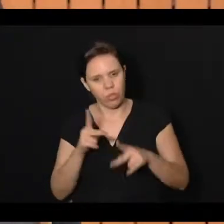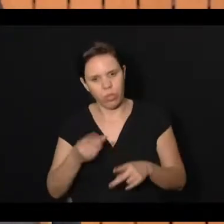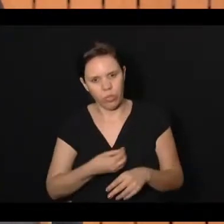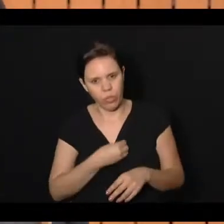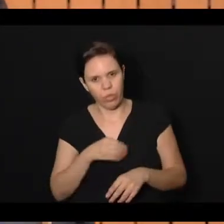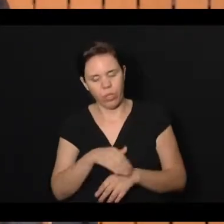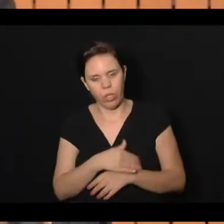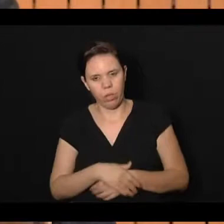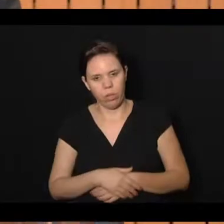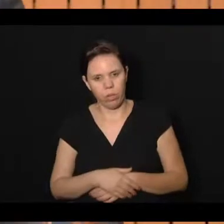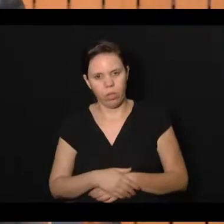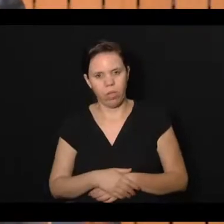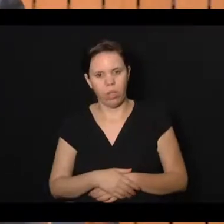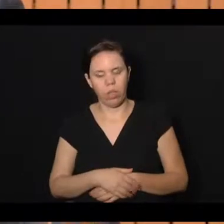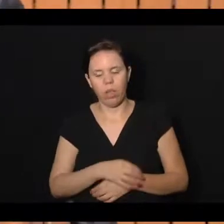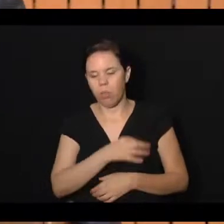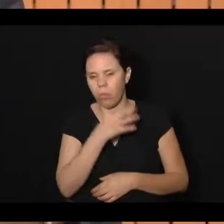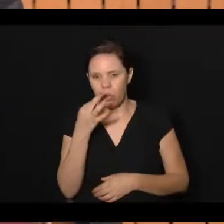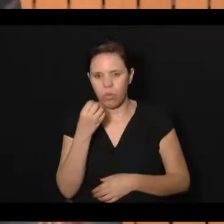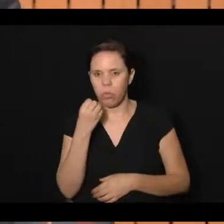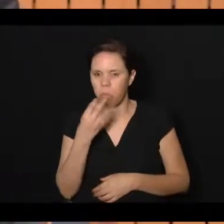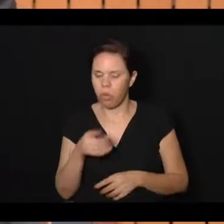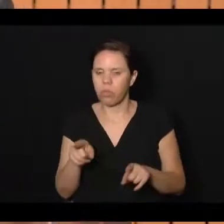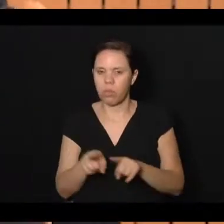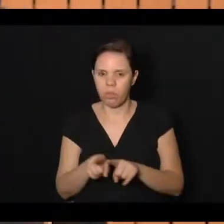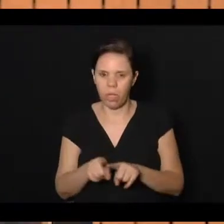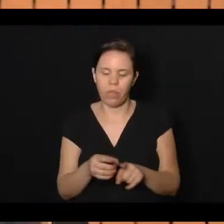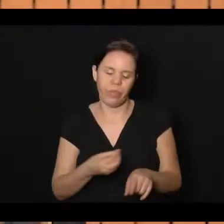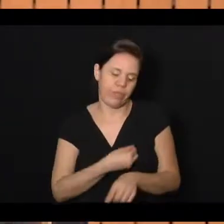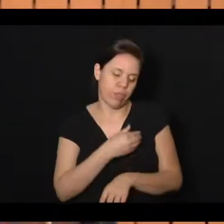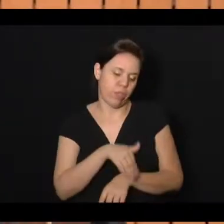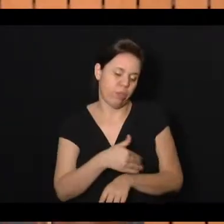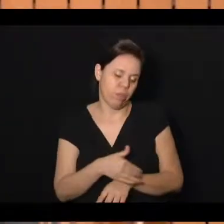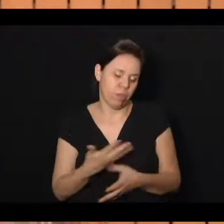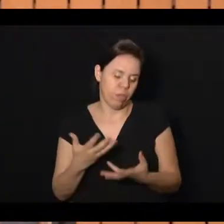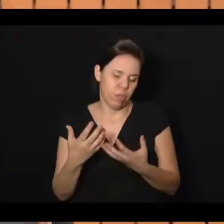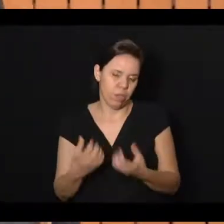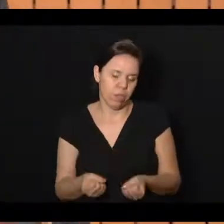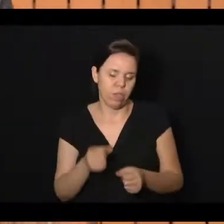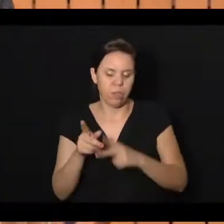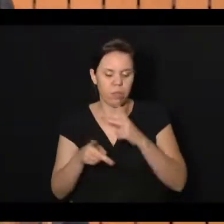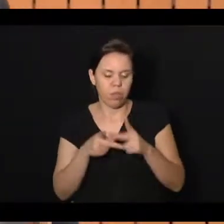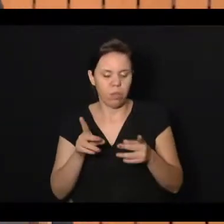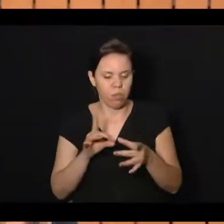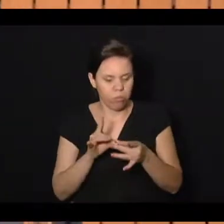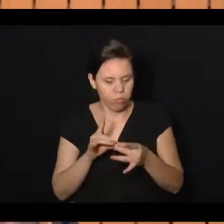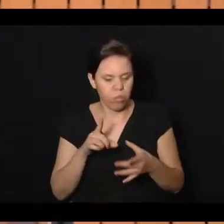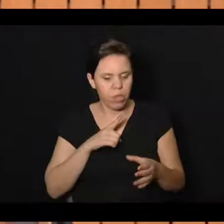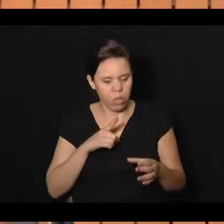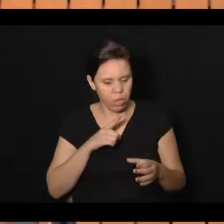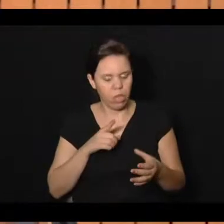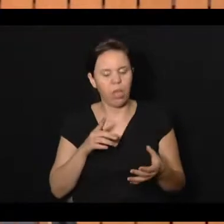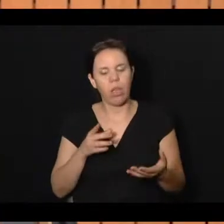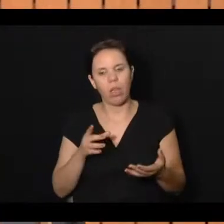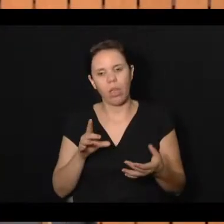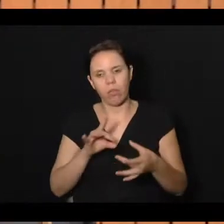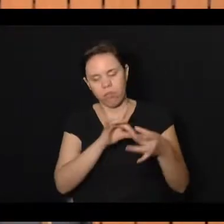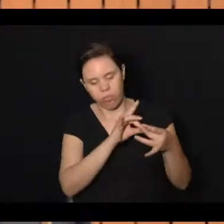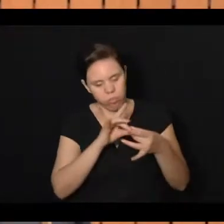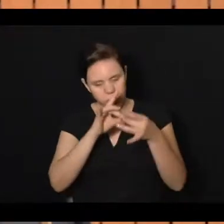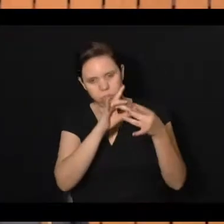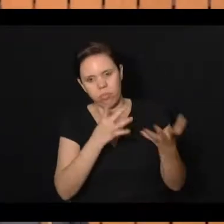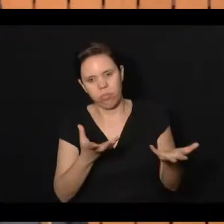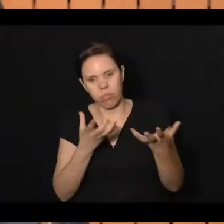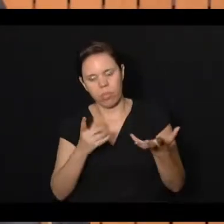da rua se fosse pra dizer que tem um lado bom do lado bom da rua seria esse o acolhimento das próprias pessoas em situação de rua então não dá pra dizer